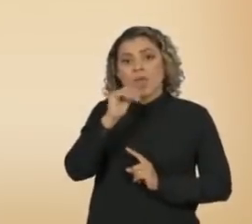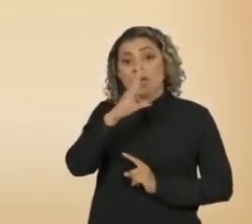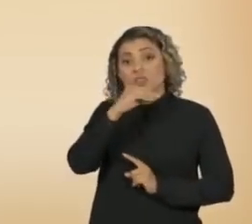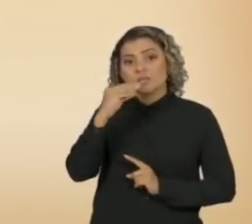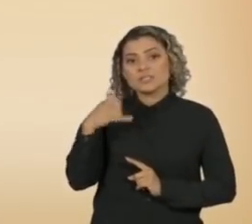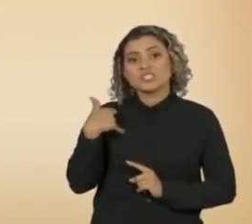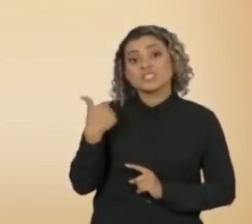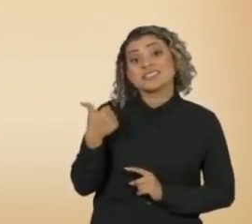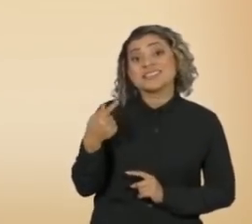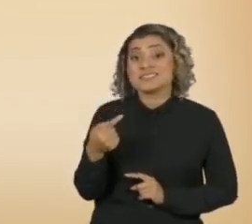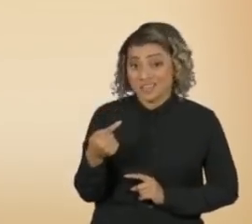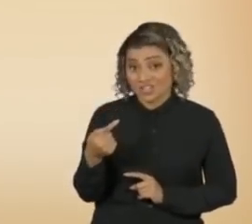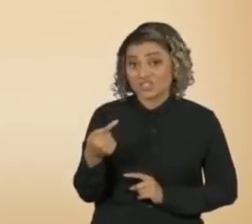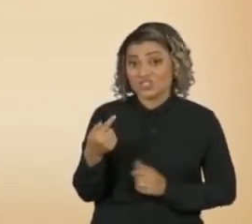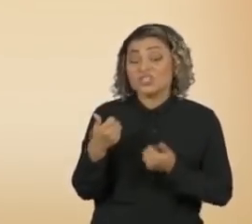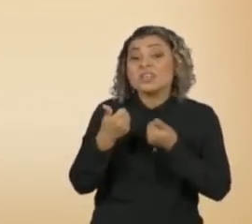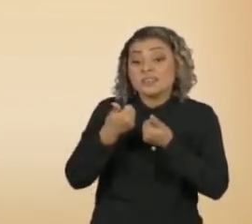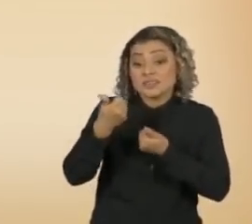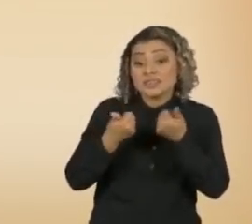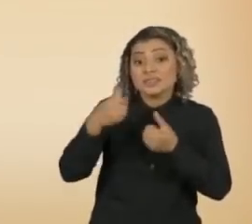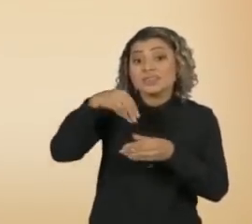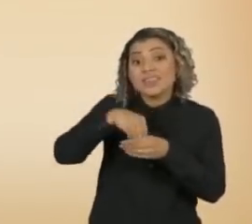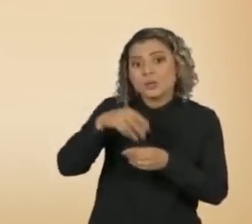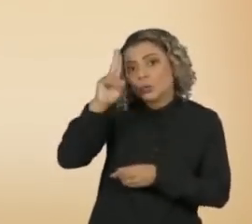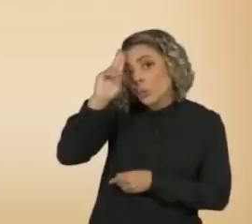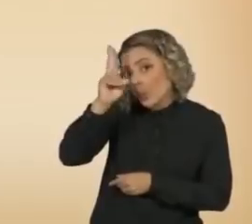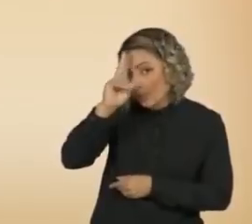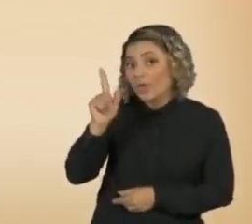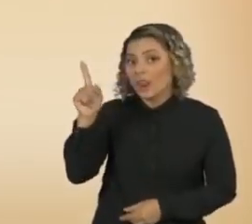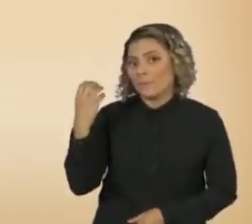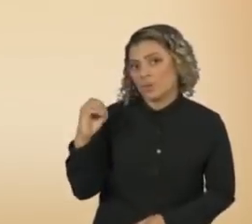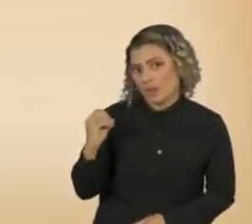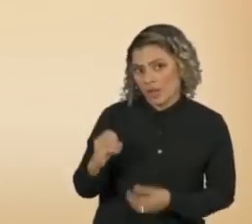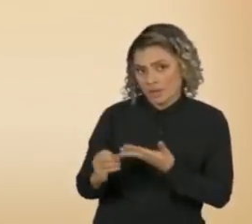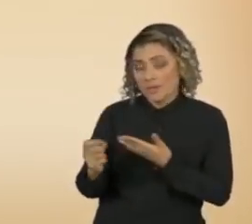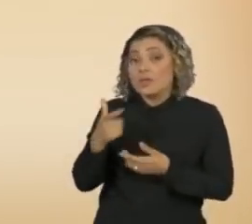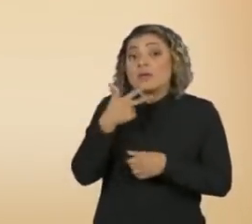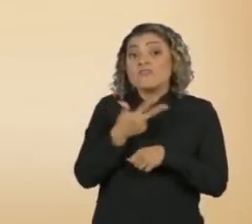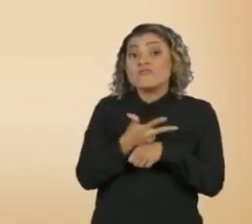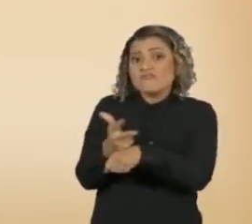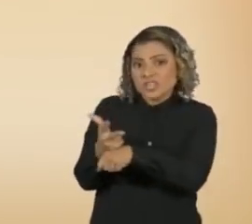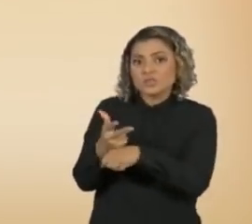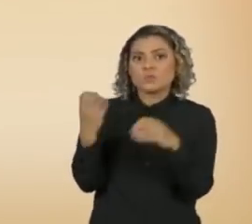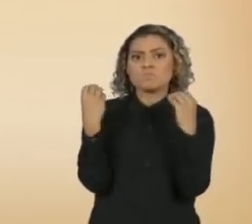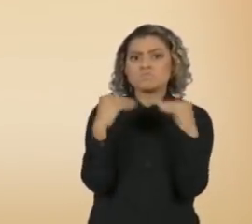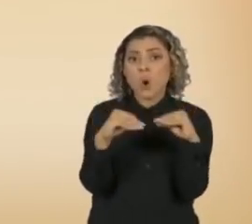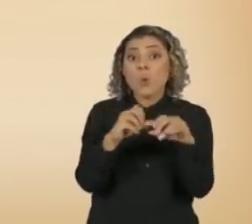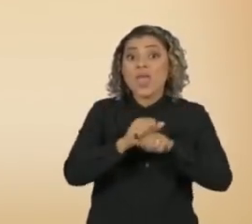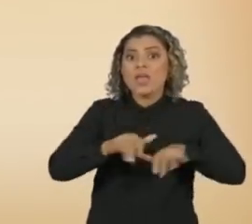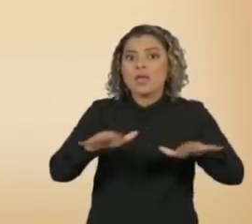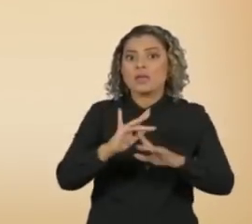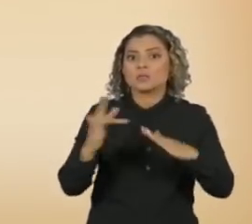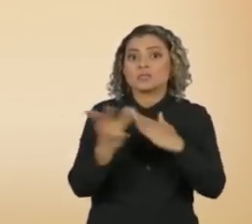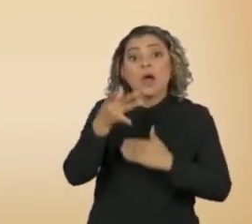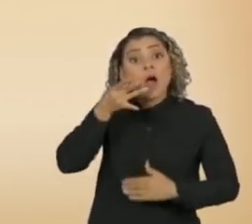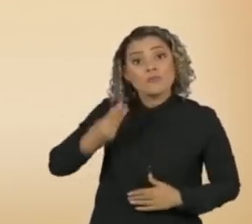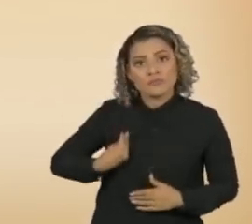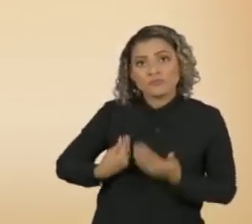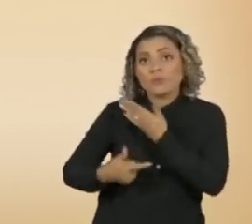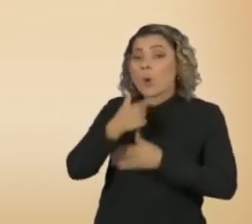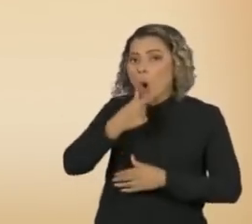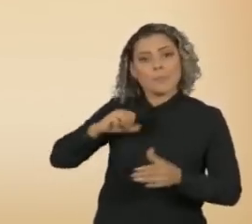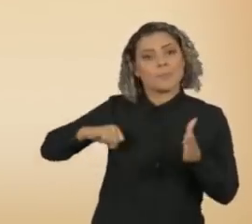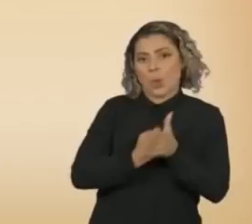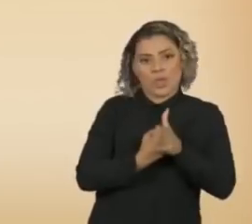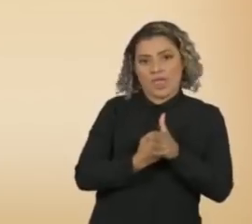adolescente de 17 anos durante uma viagem de Uber em Porto Alegre. O vídeo foi compartilhado nas redes sociais. O motorista foi banido